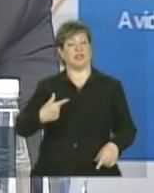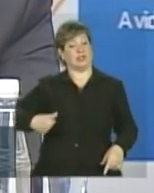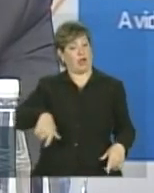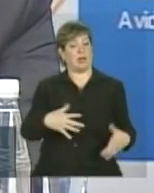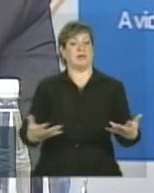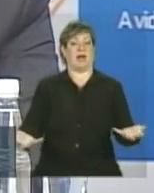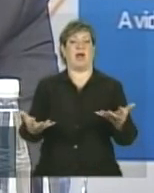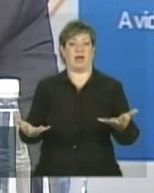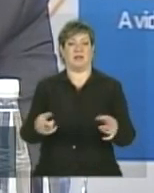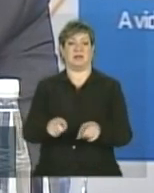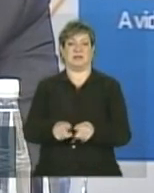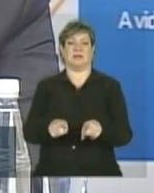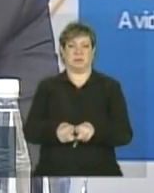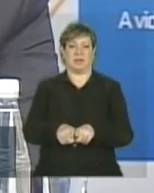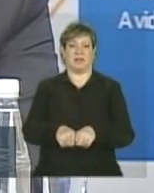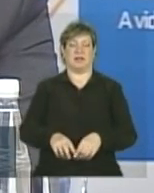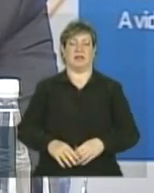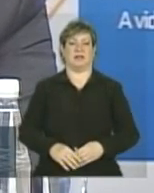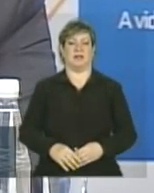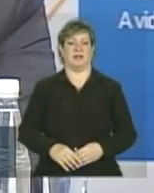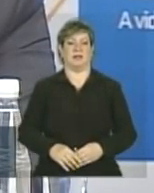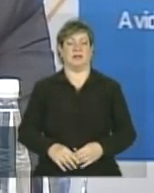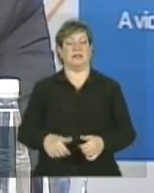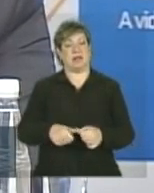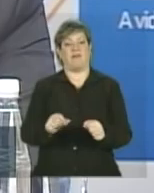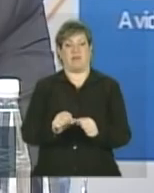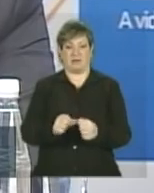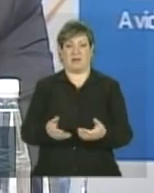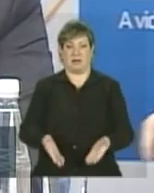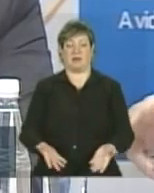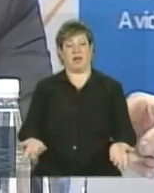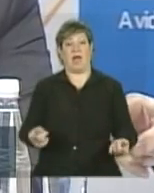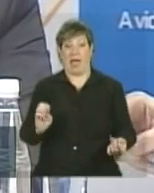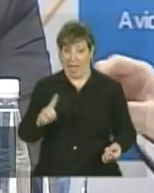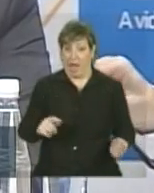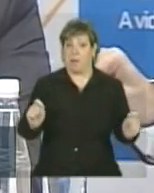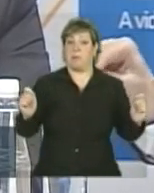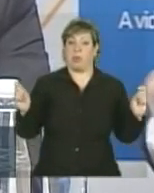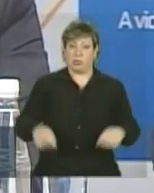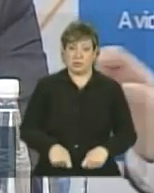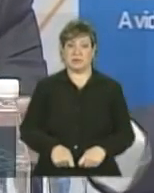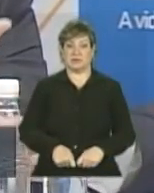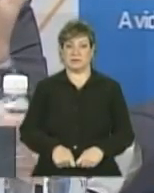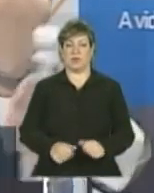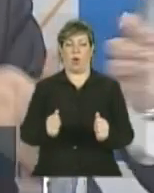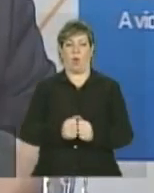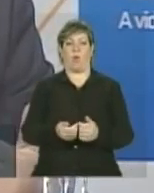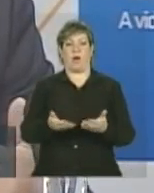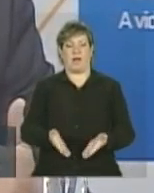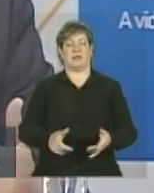quer e está adotando. Quer dizer, é possível, com essa ação que a Caixa está